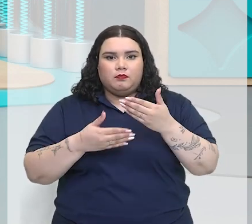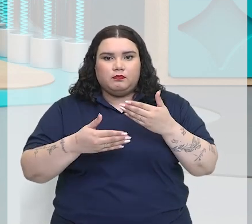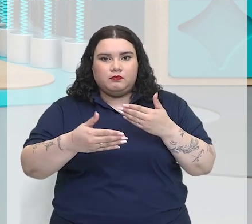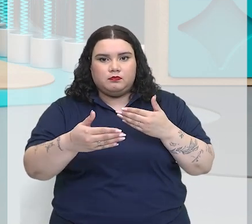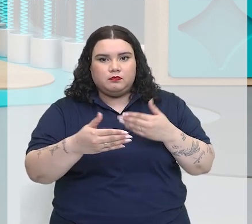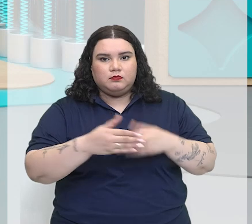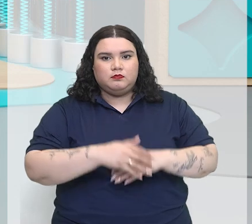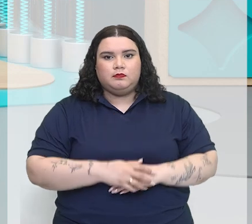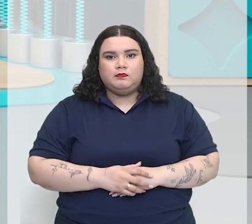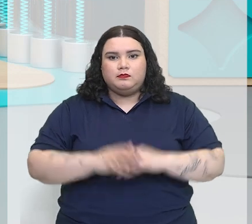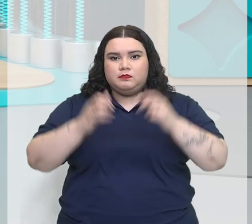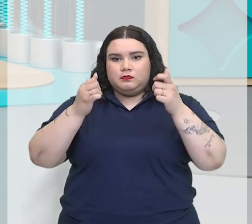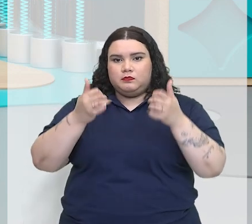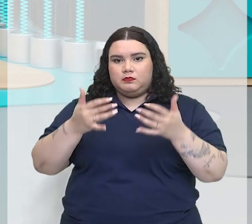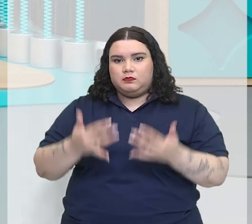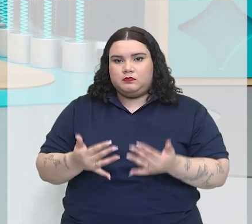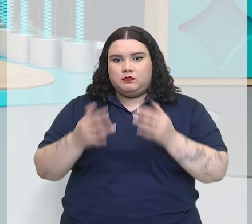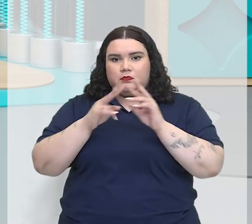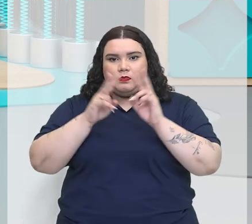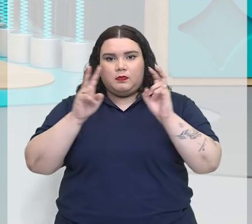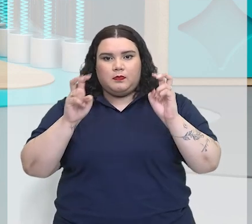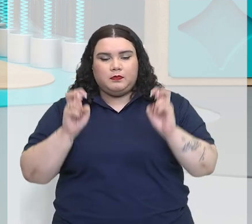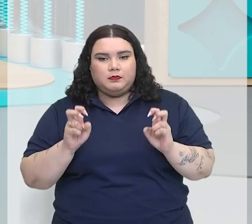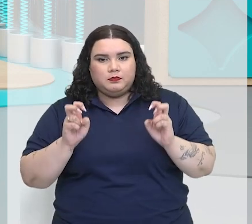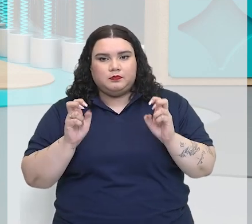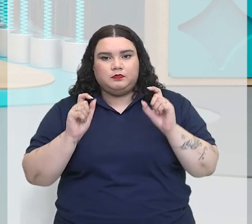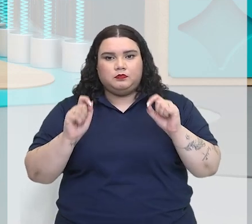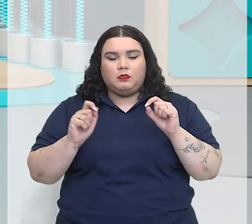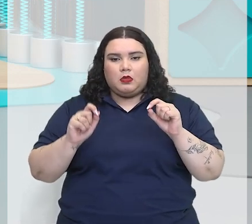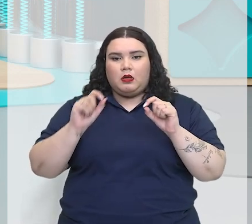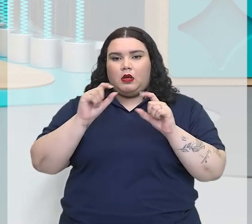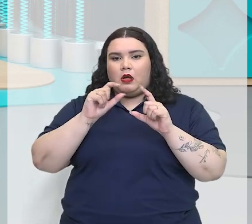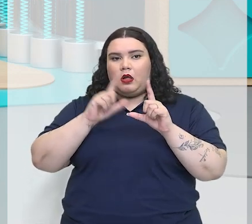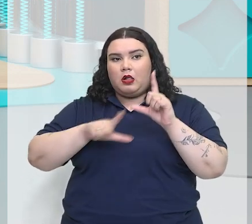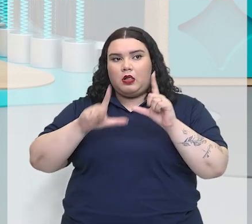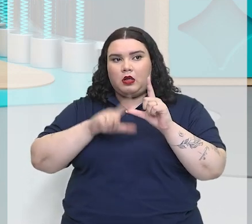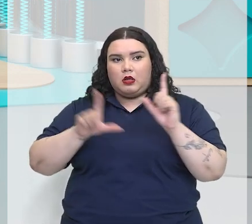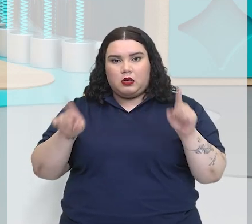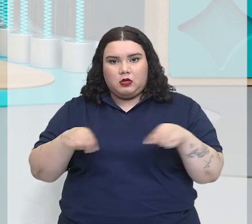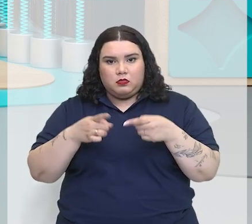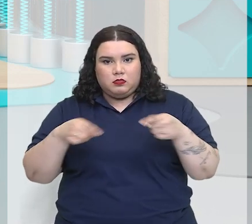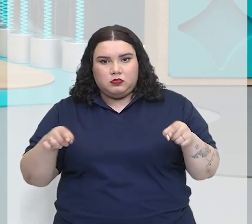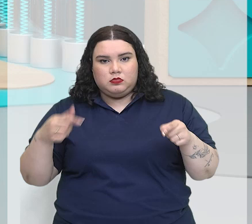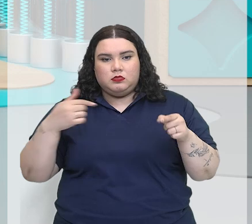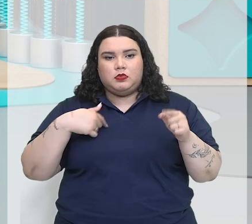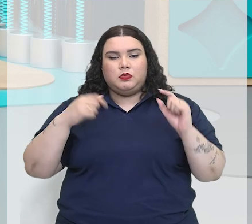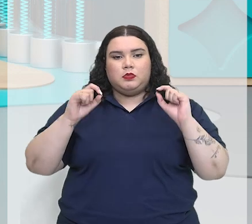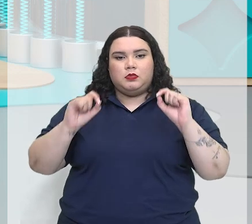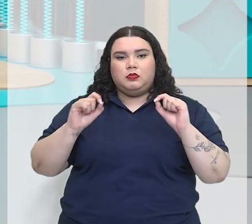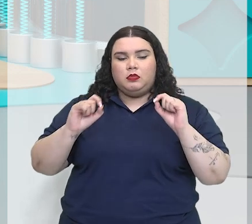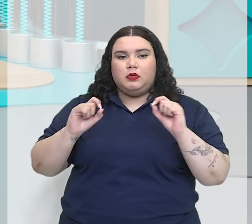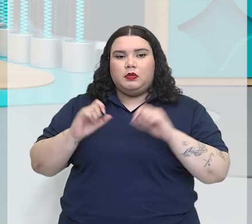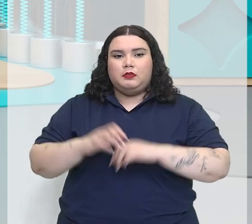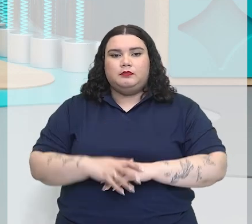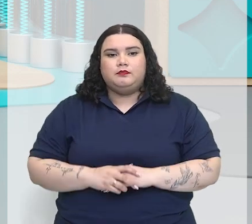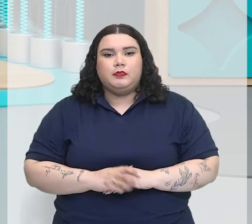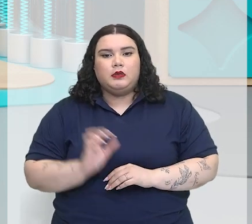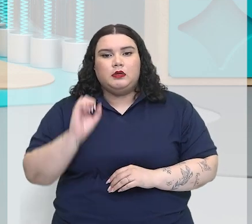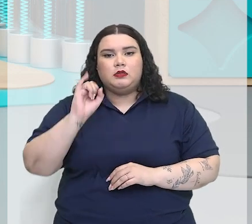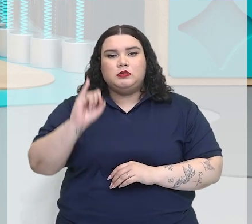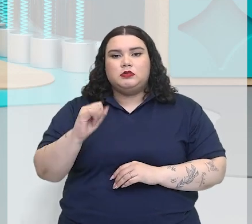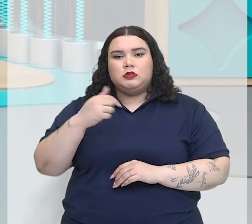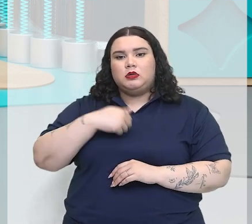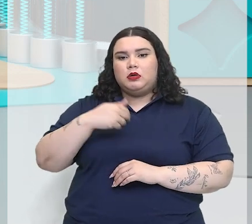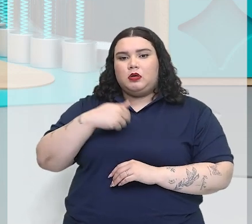Continuando, ainda falando sobre a letra da música, né? Ainda que eu falasse a língua dos homens e dos anjos, se